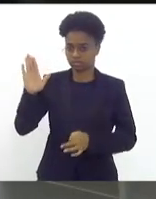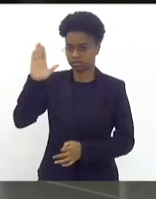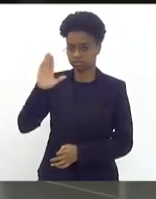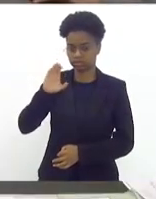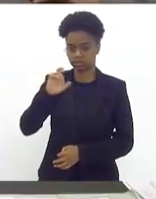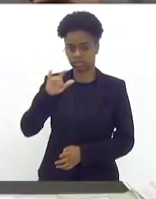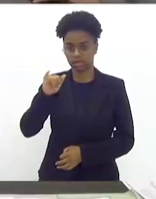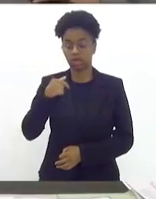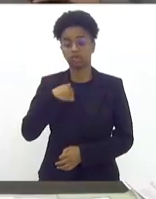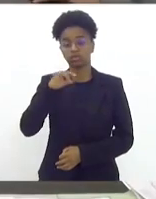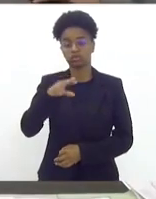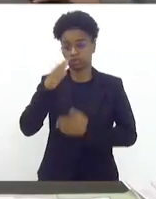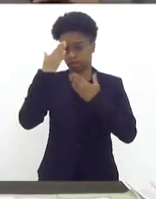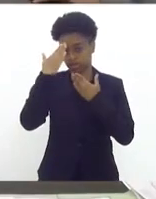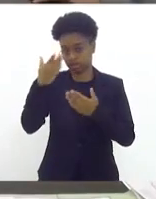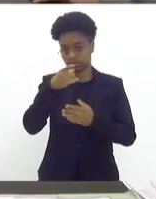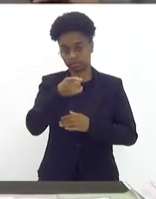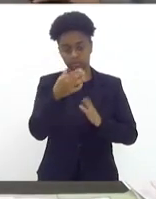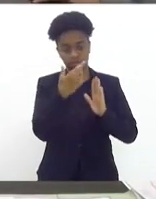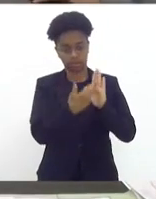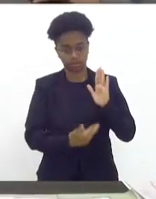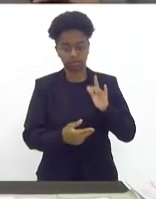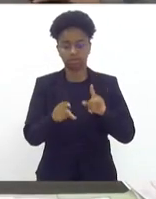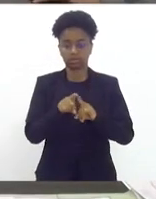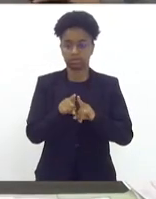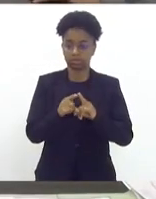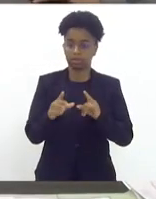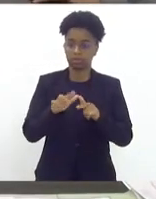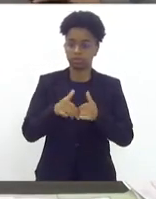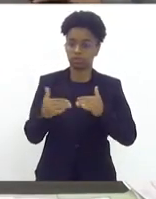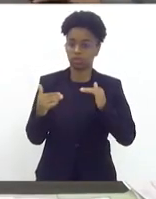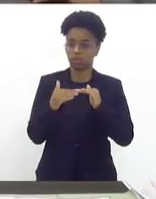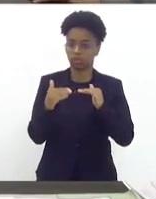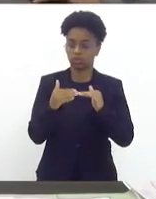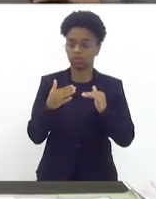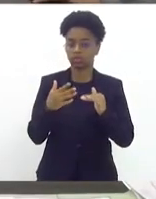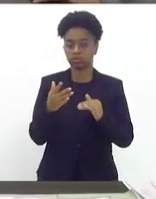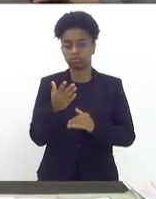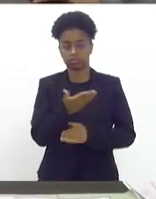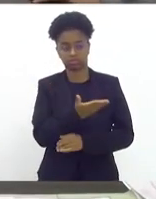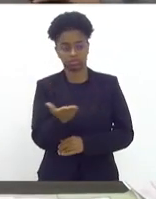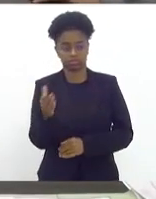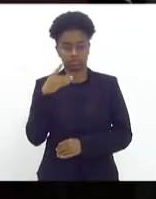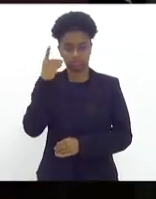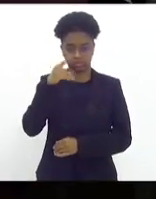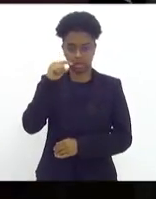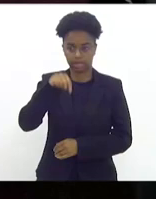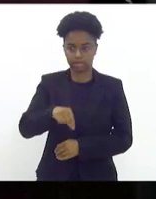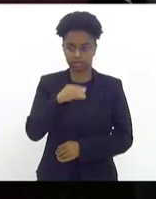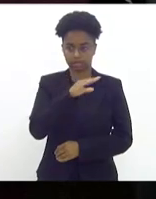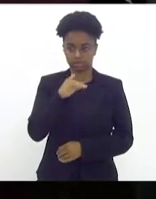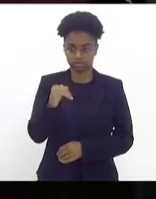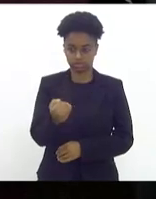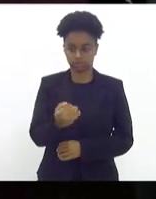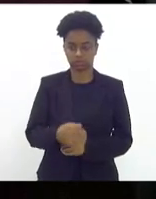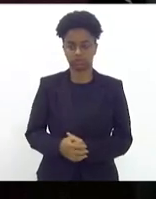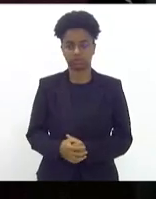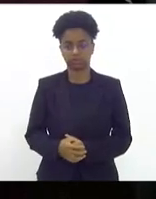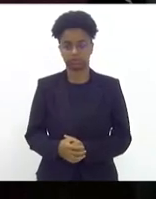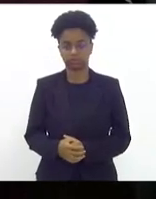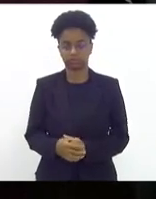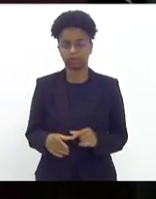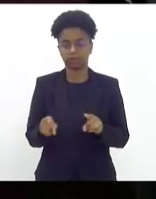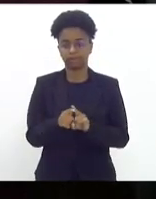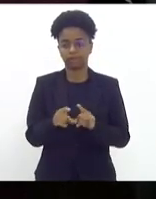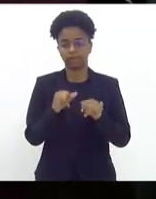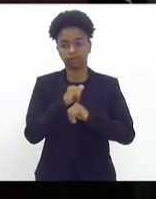Célia. Sim, apenas para agradecer a vossa relatoria e também a concordância dos meus pares aqui da CCJ e dizer o